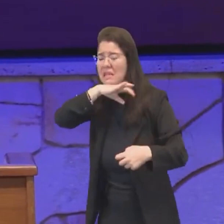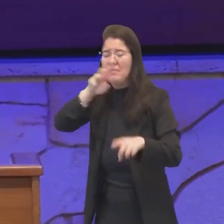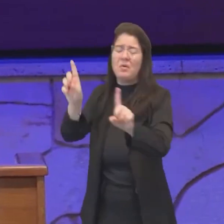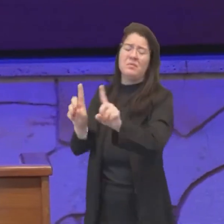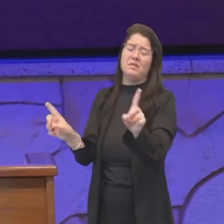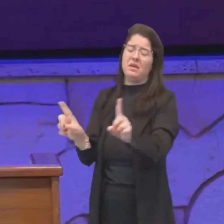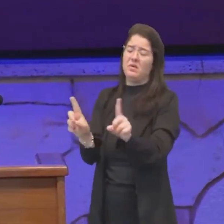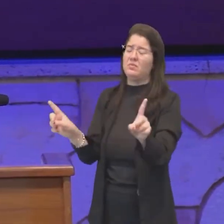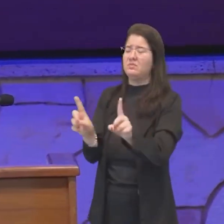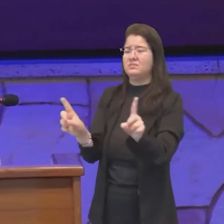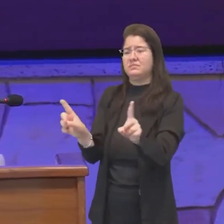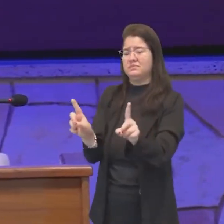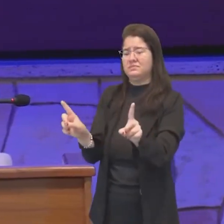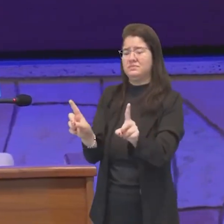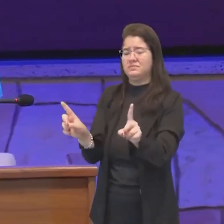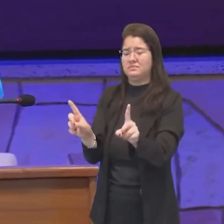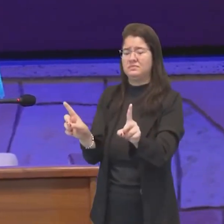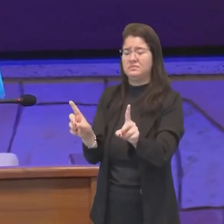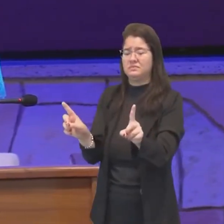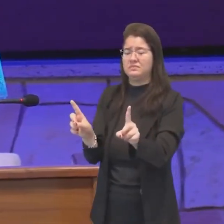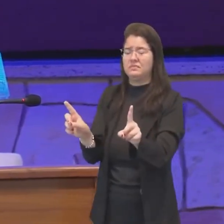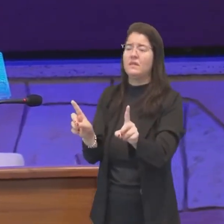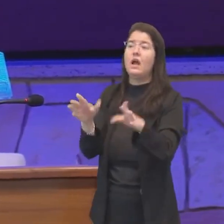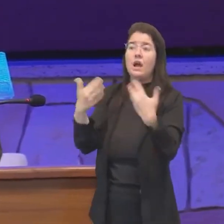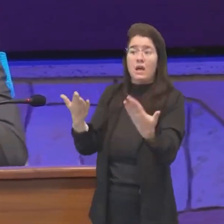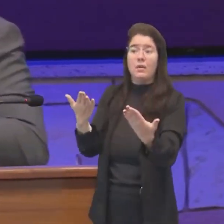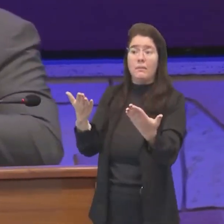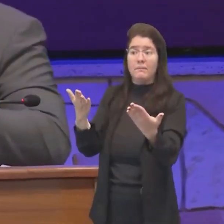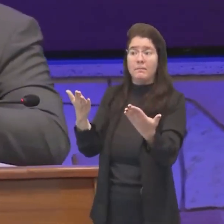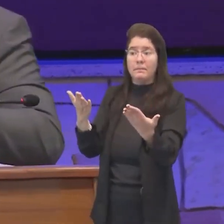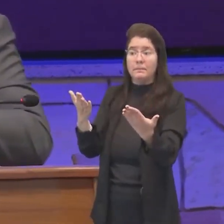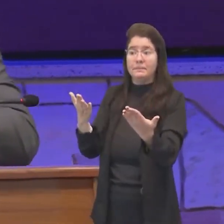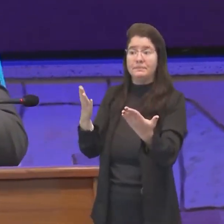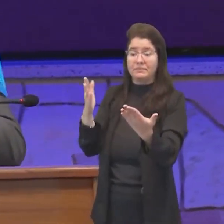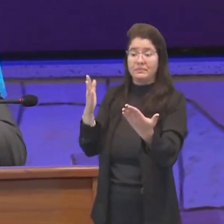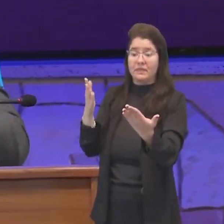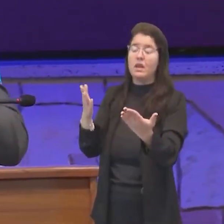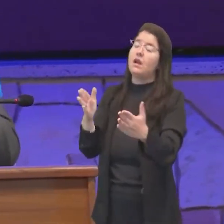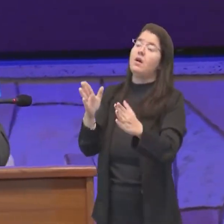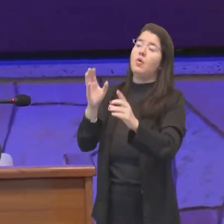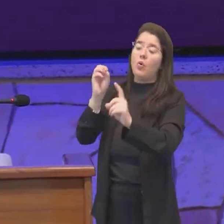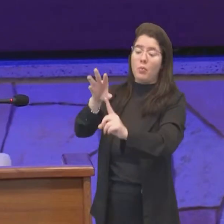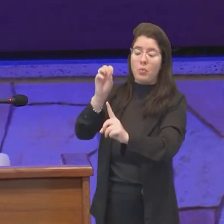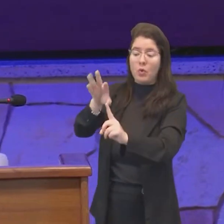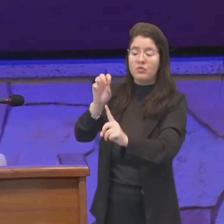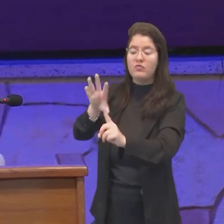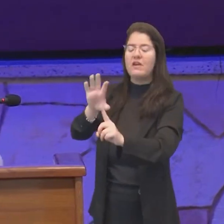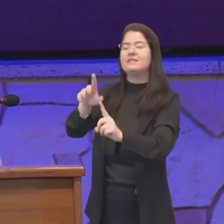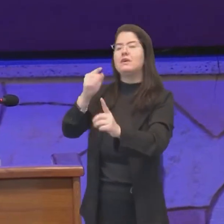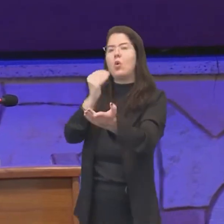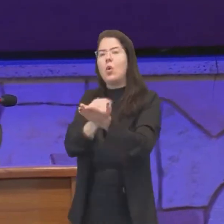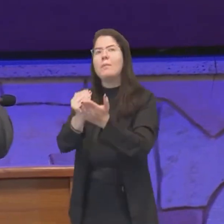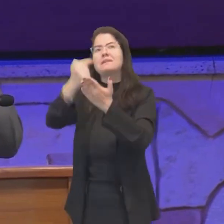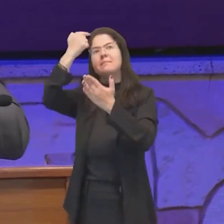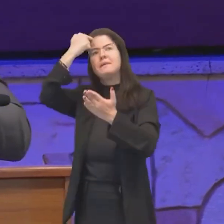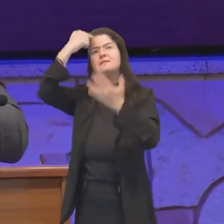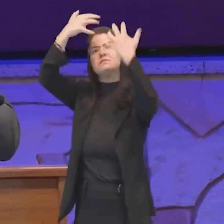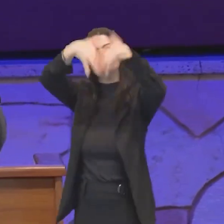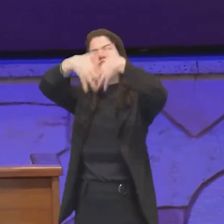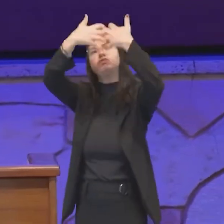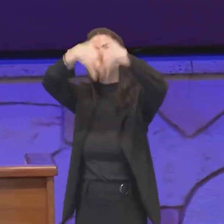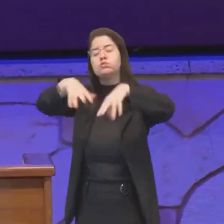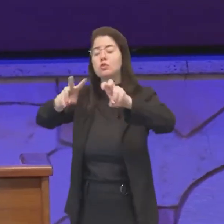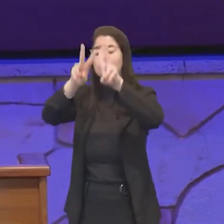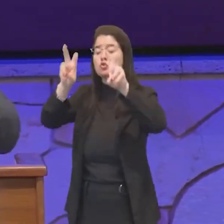período messiânico em que os profetas começam a pensar no verdadeiro sacrifício e quem faria esse sacrifício. Os